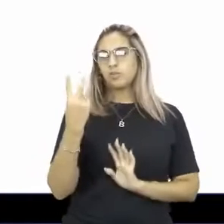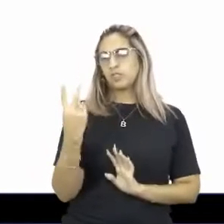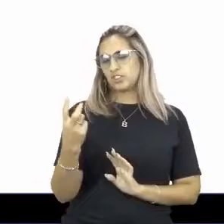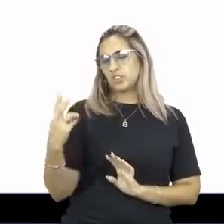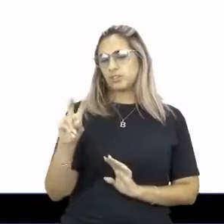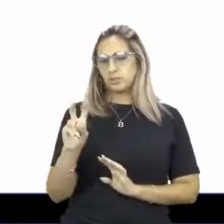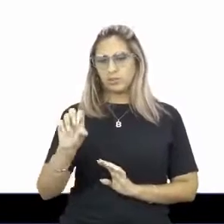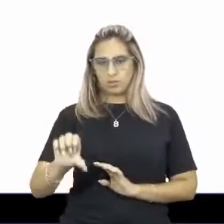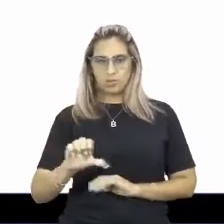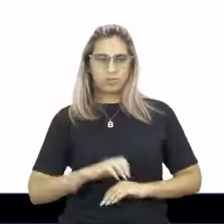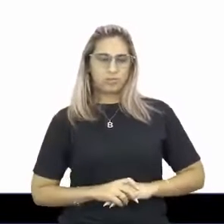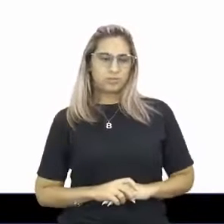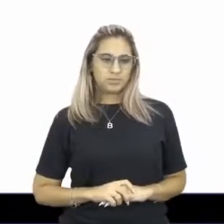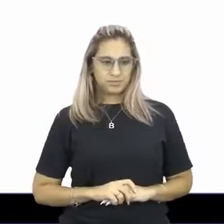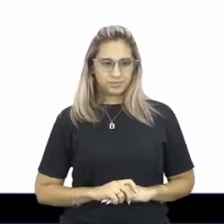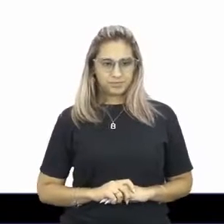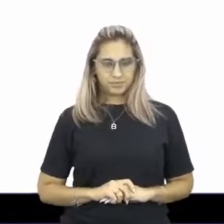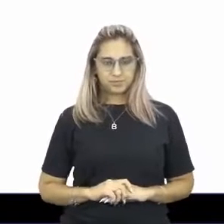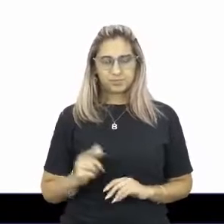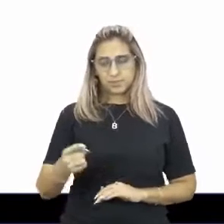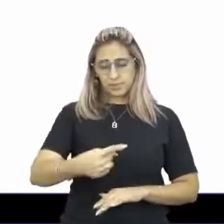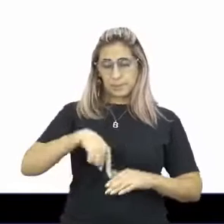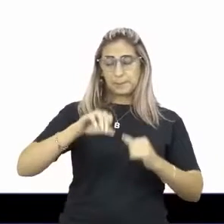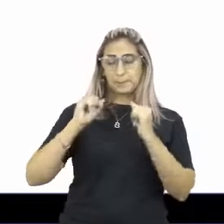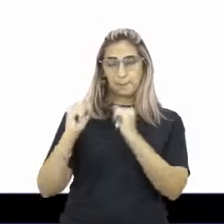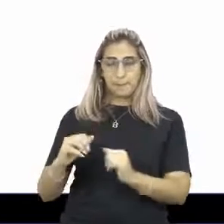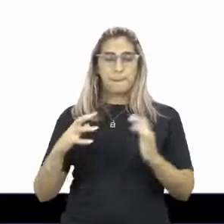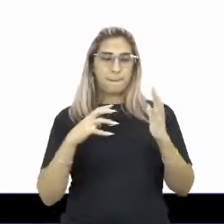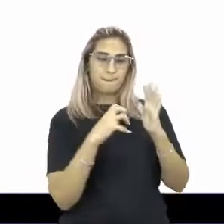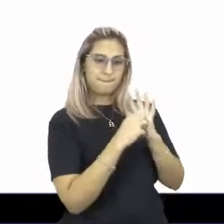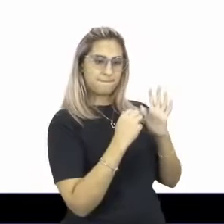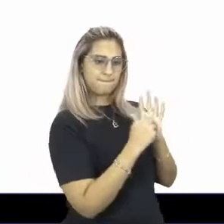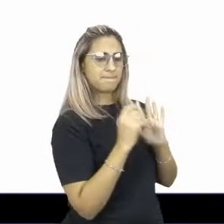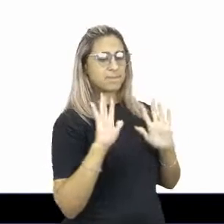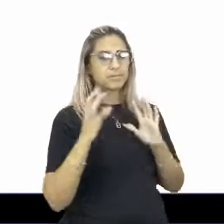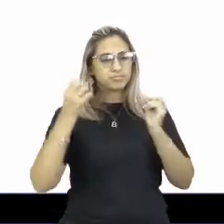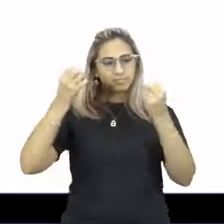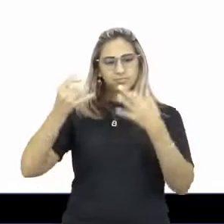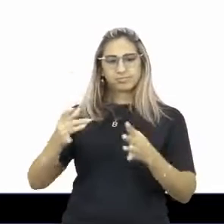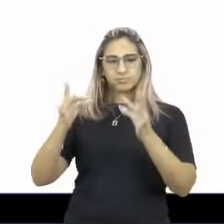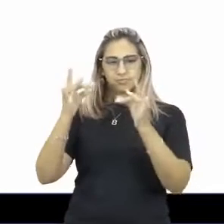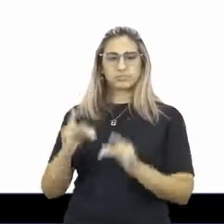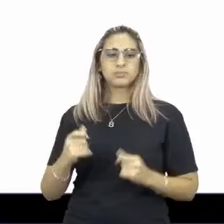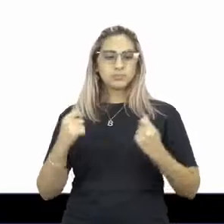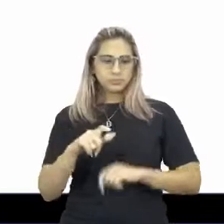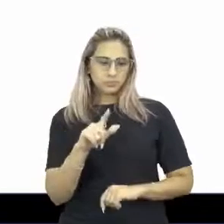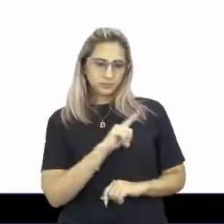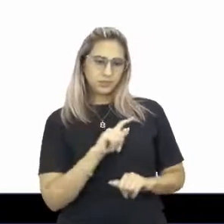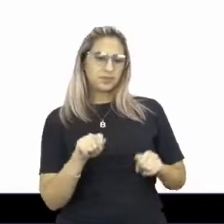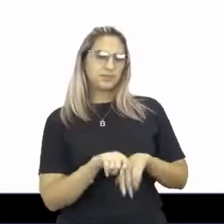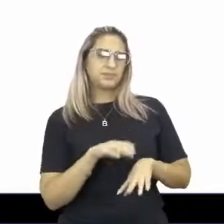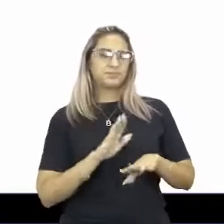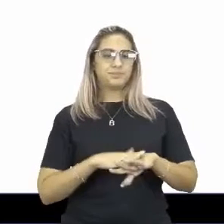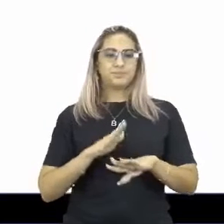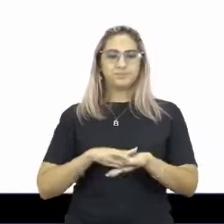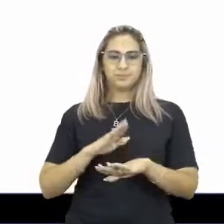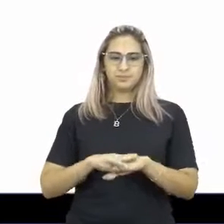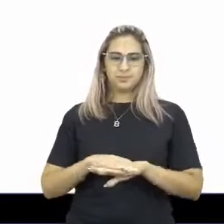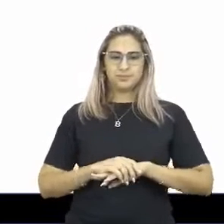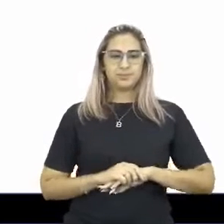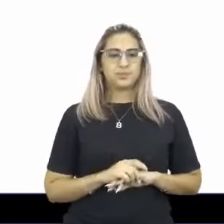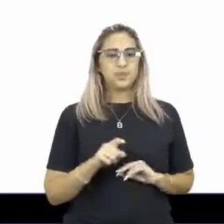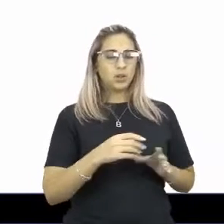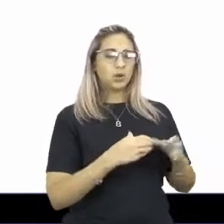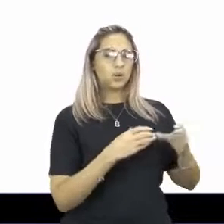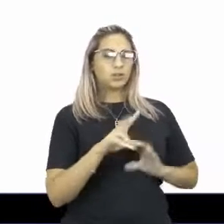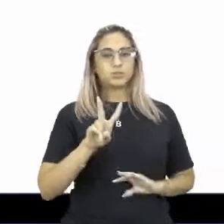23h59. Para que você possa fazer essa inscrição, a gente reforça que você tem que ter realizado anteriormente o